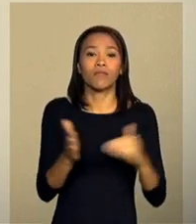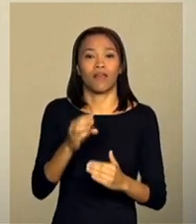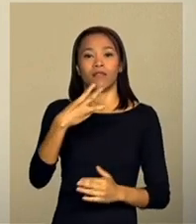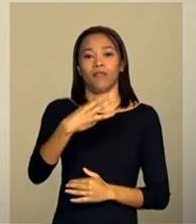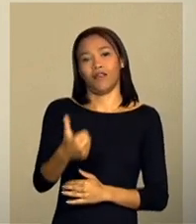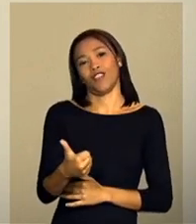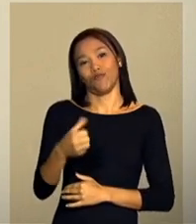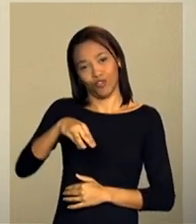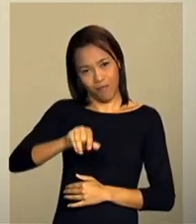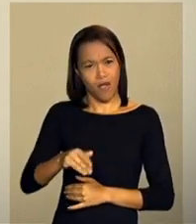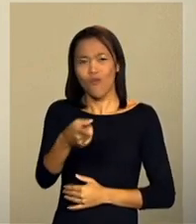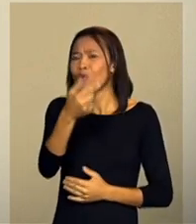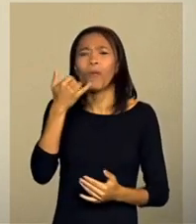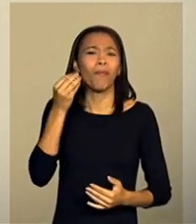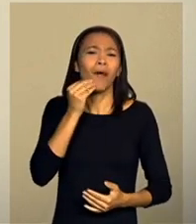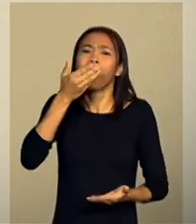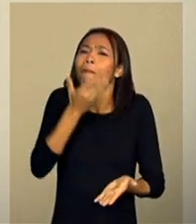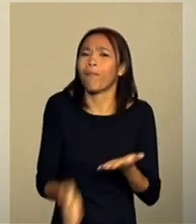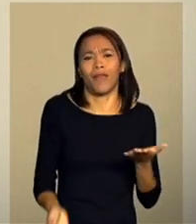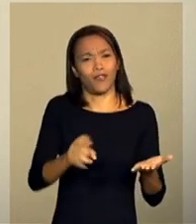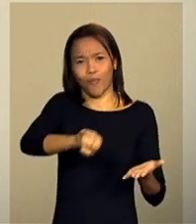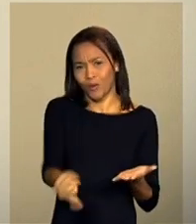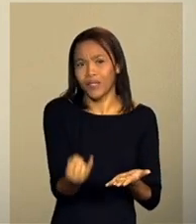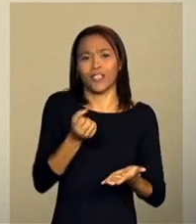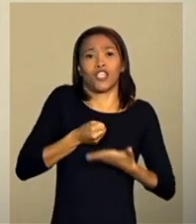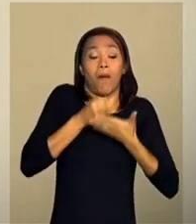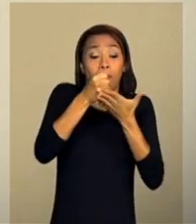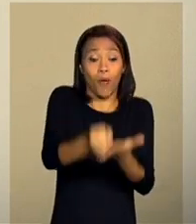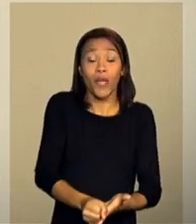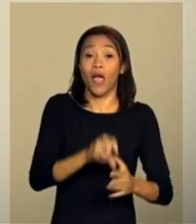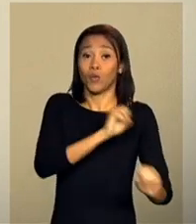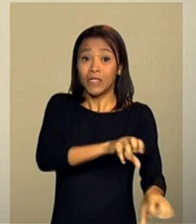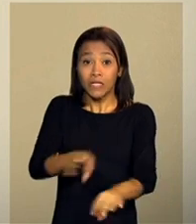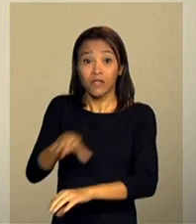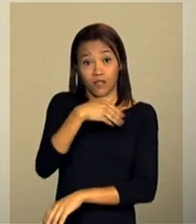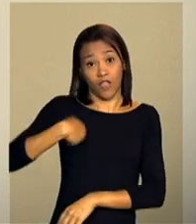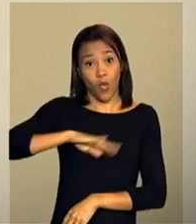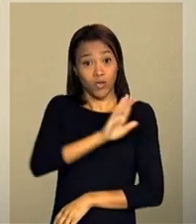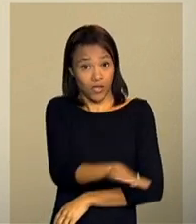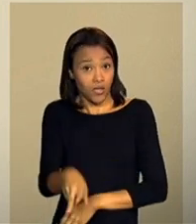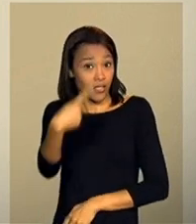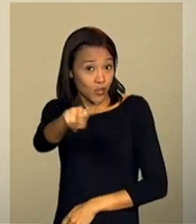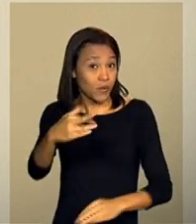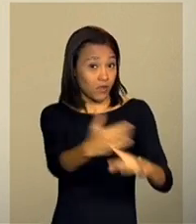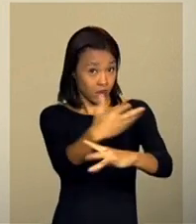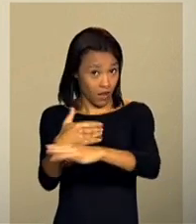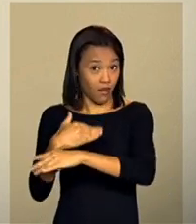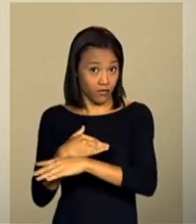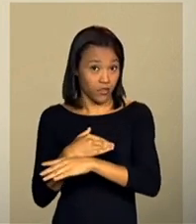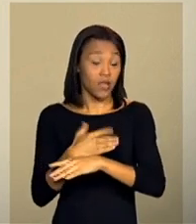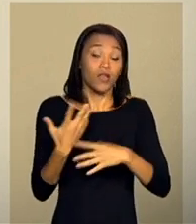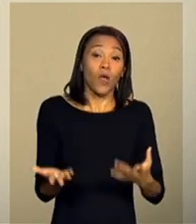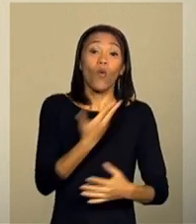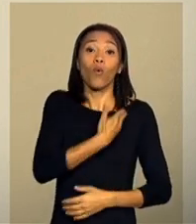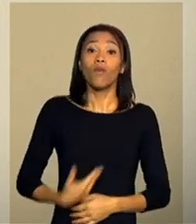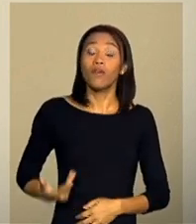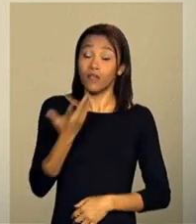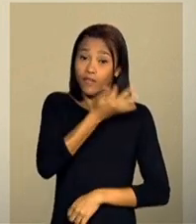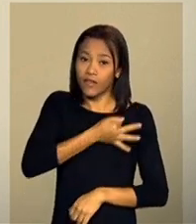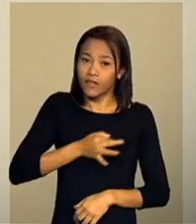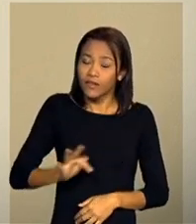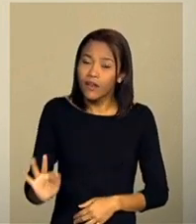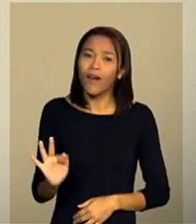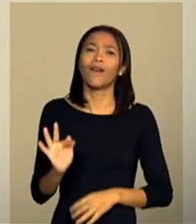Maio Não percam essa oportunidade de investir na educação das crianças da sua cidade o governo federal